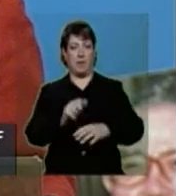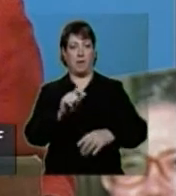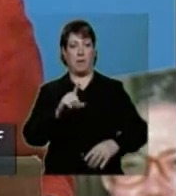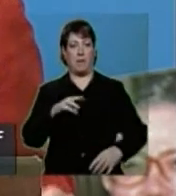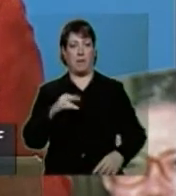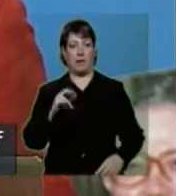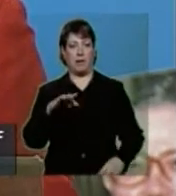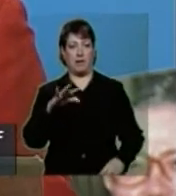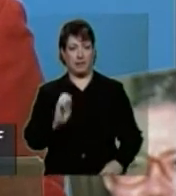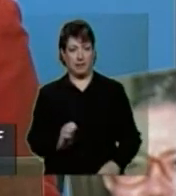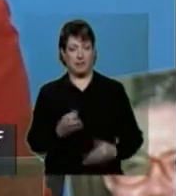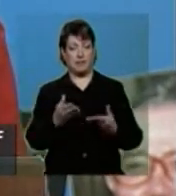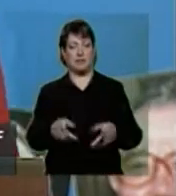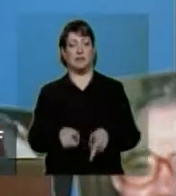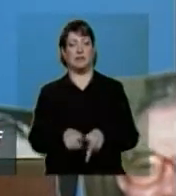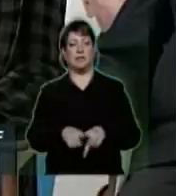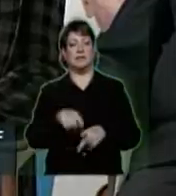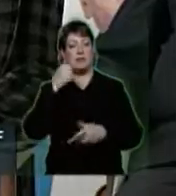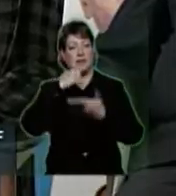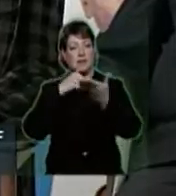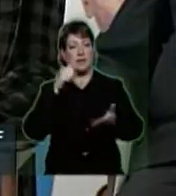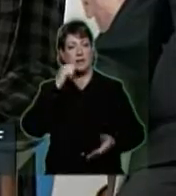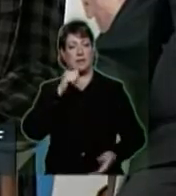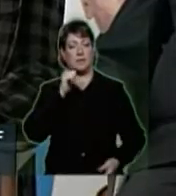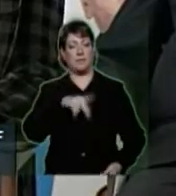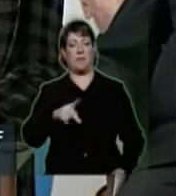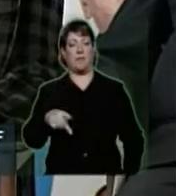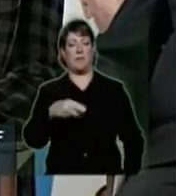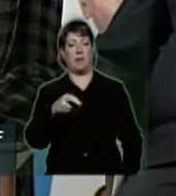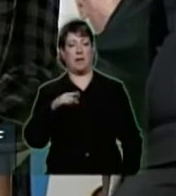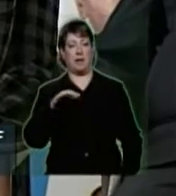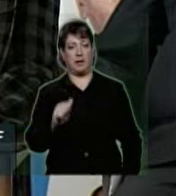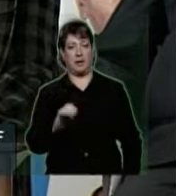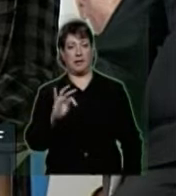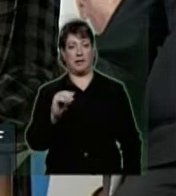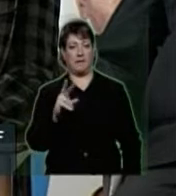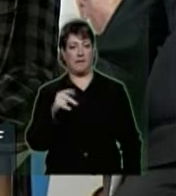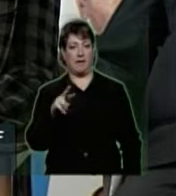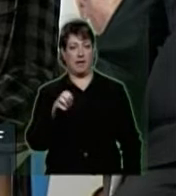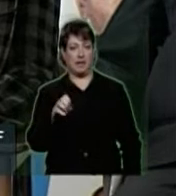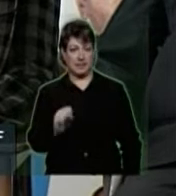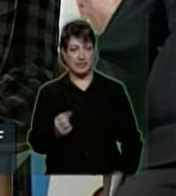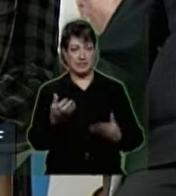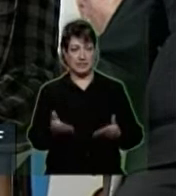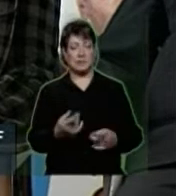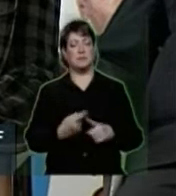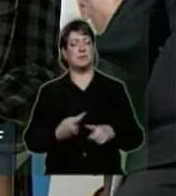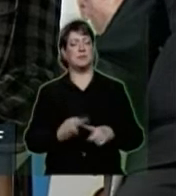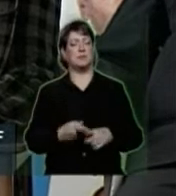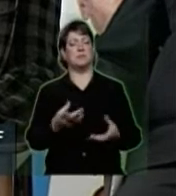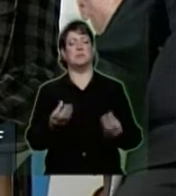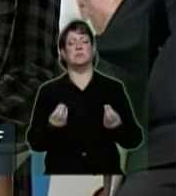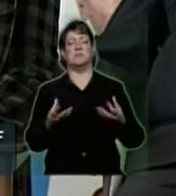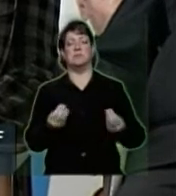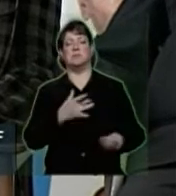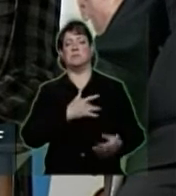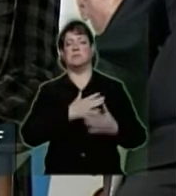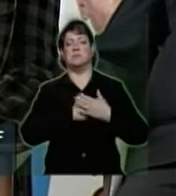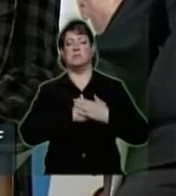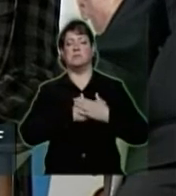a professora Maria da Conceição Tavares. Por sua imensa generosidade, por